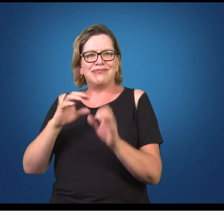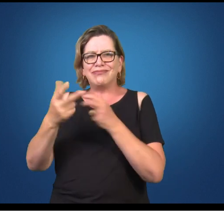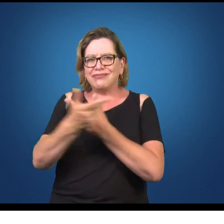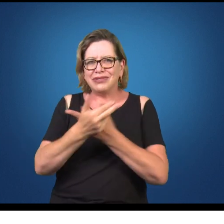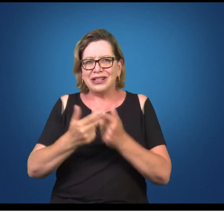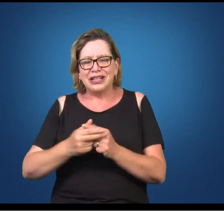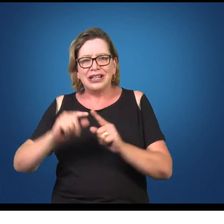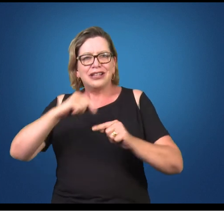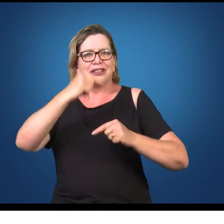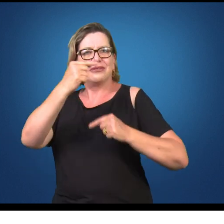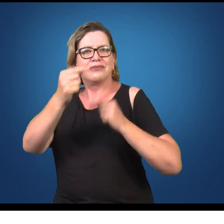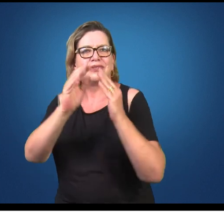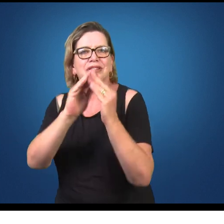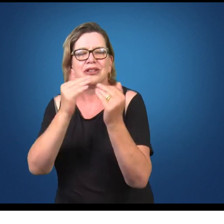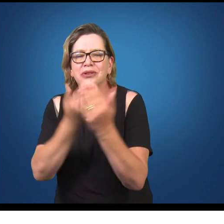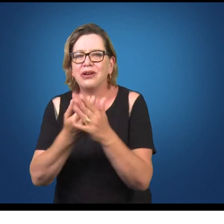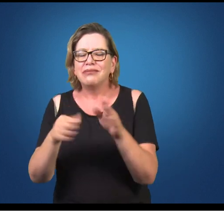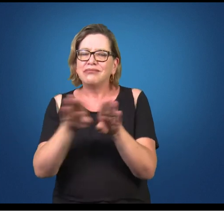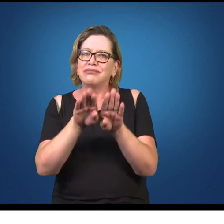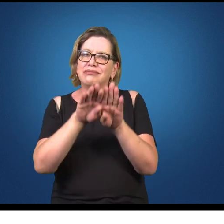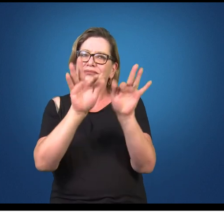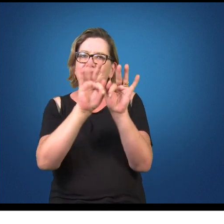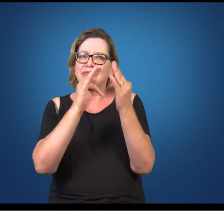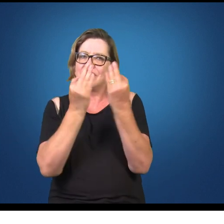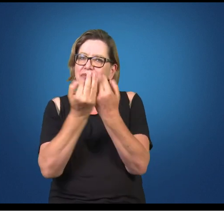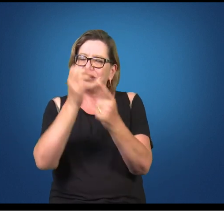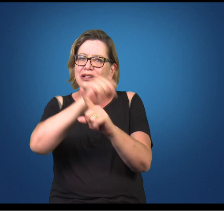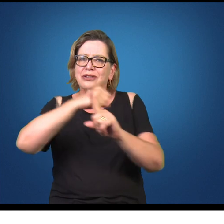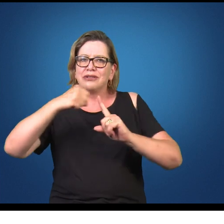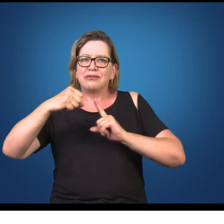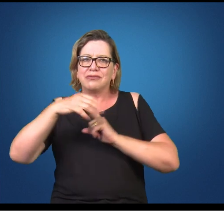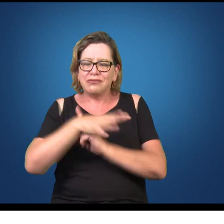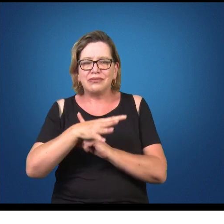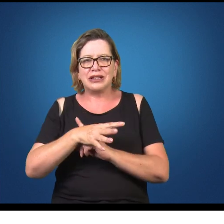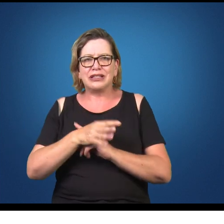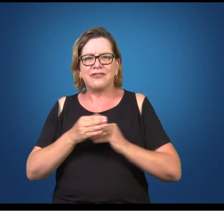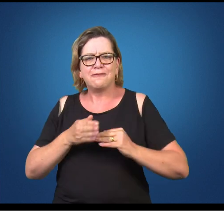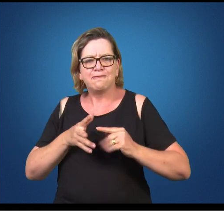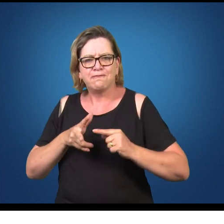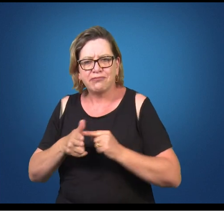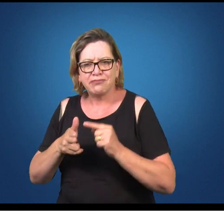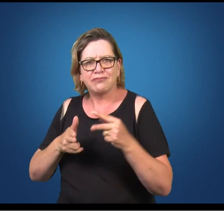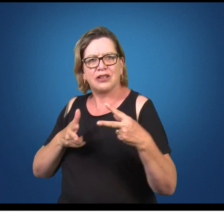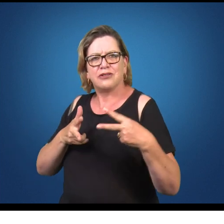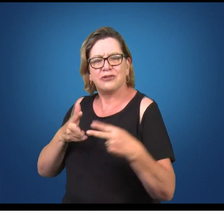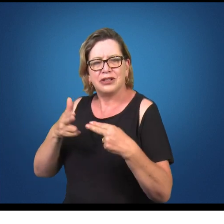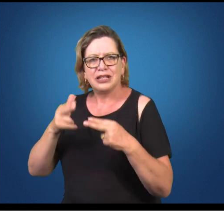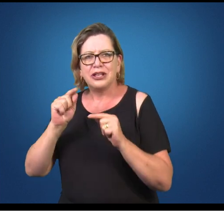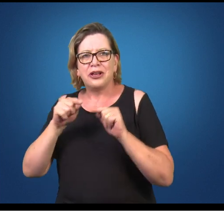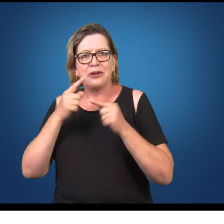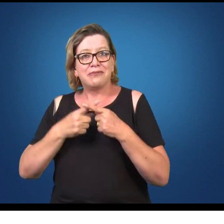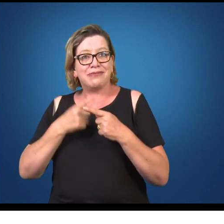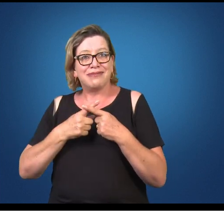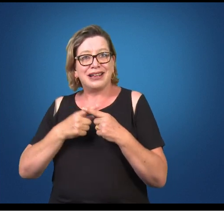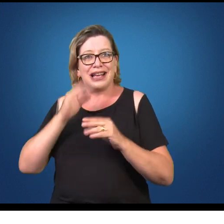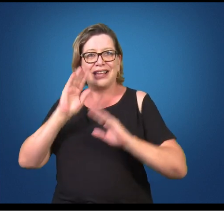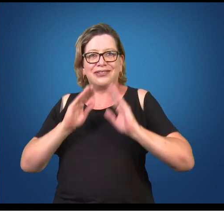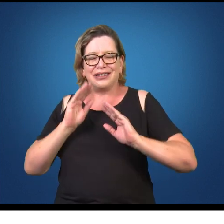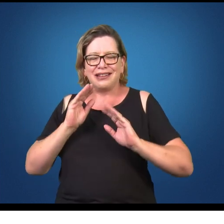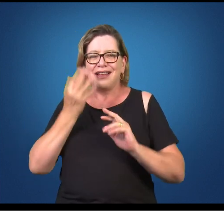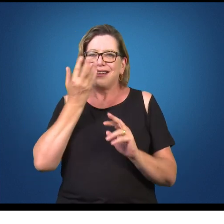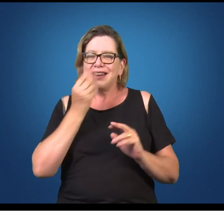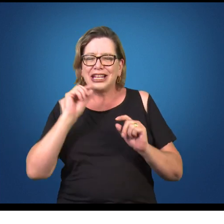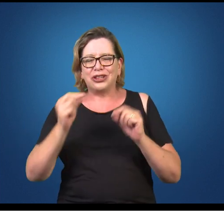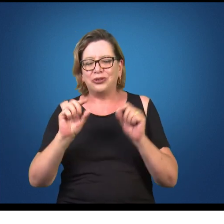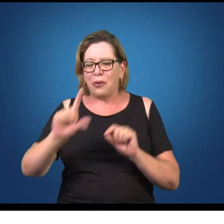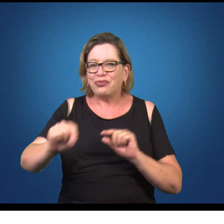a escola depois e a própria família, às vezes, ou a sociedade vai travando essa expressão, porque a criança quer o quê? Quer botar tudo na boca,